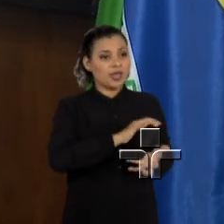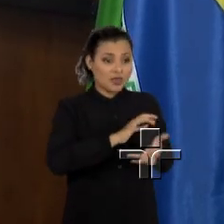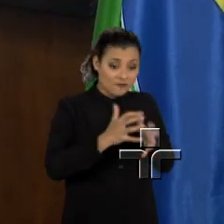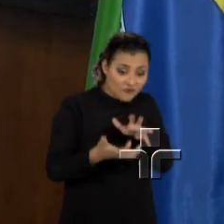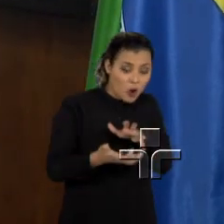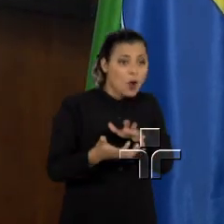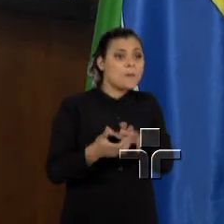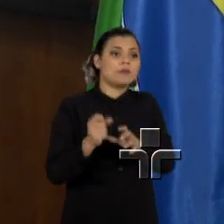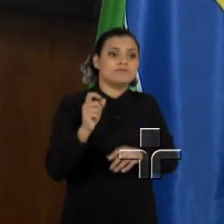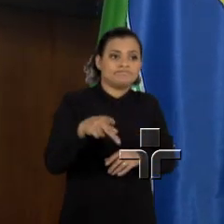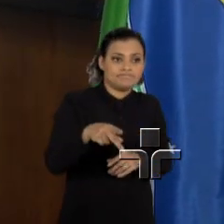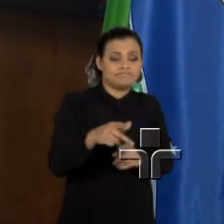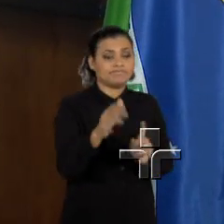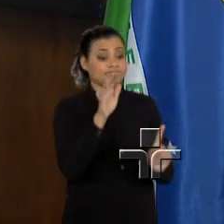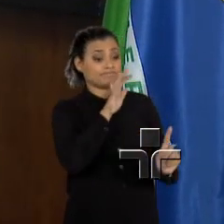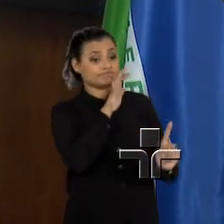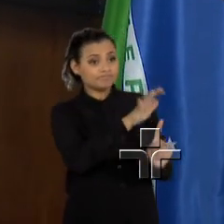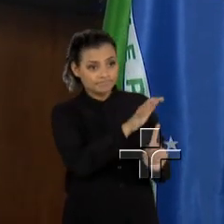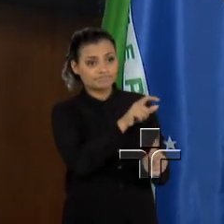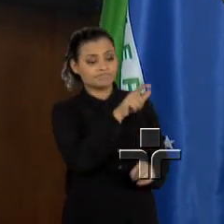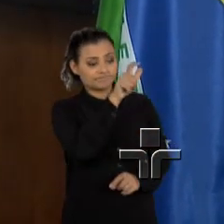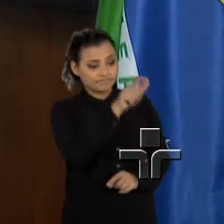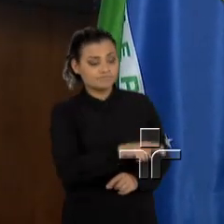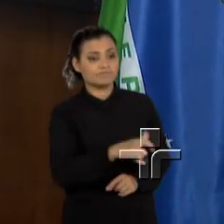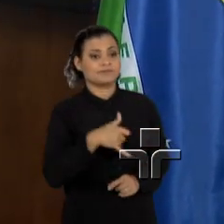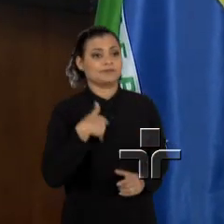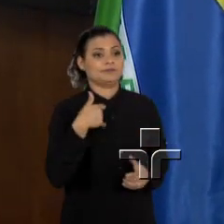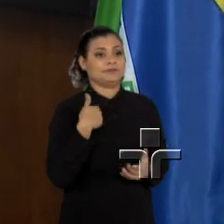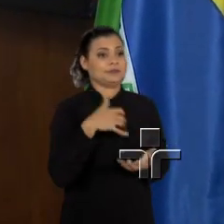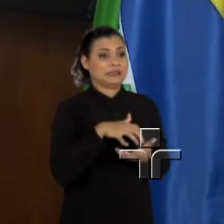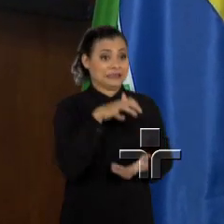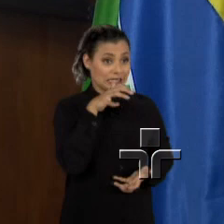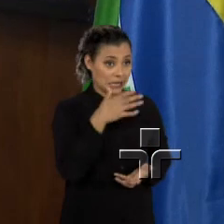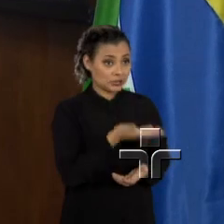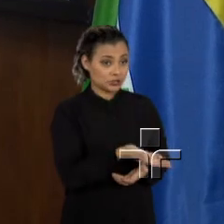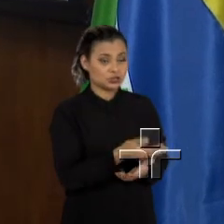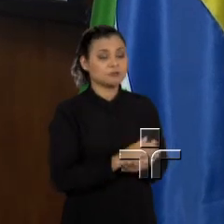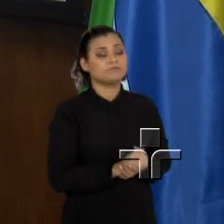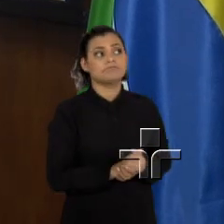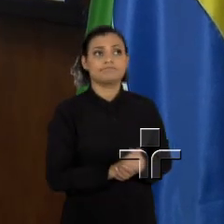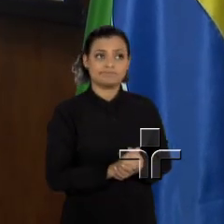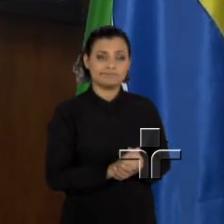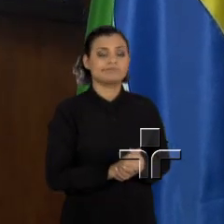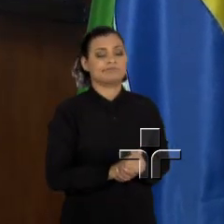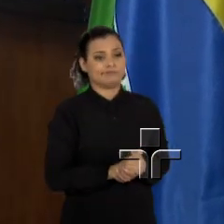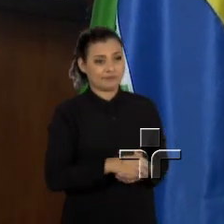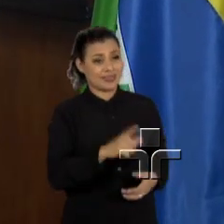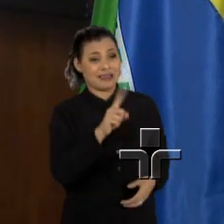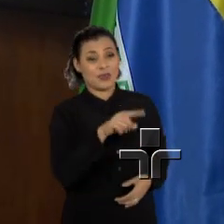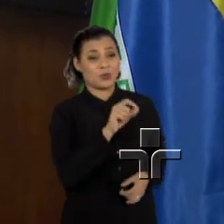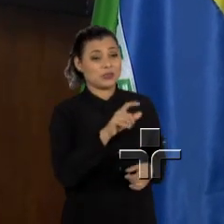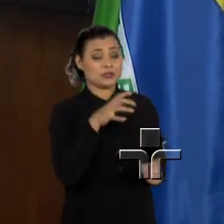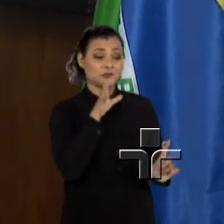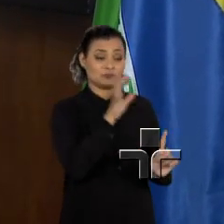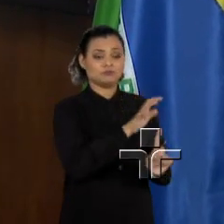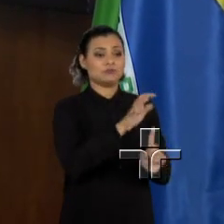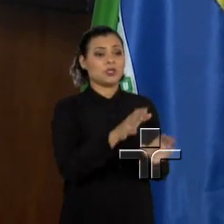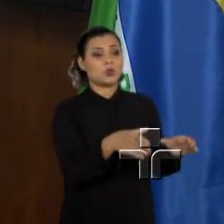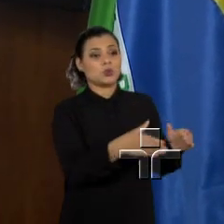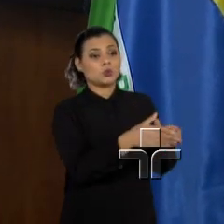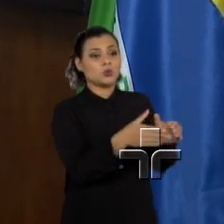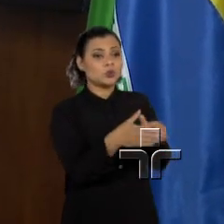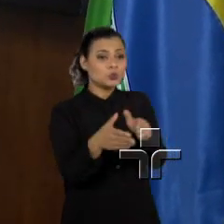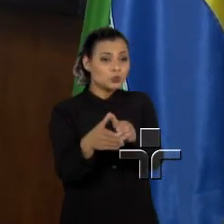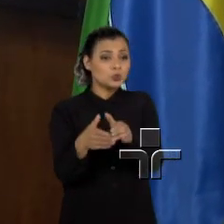ela afeta a questão da idade, por exemplo, ela afeta de forma muito particular grupos vulneráveis,